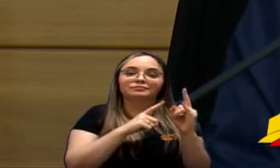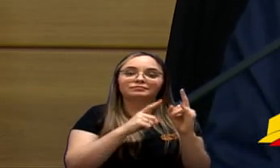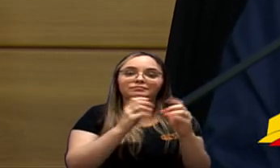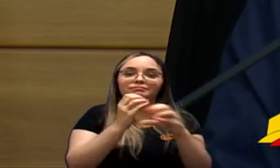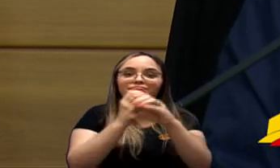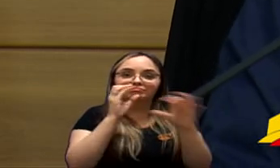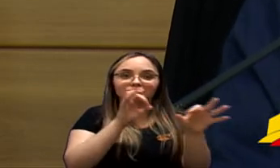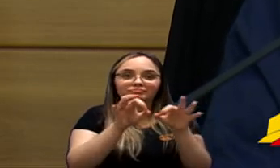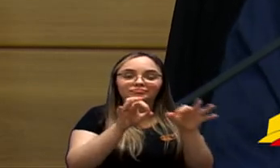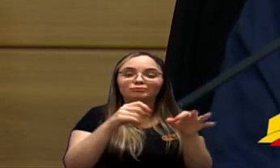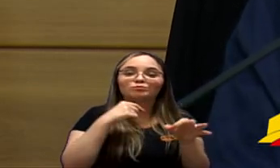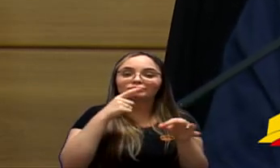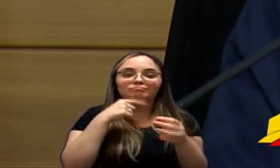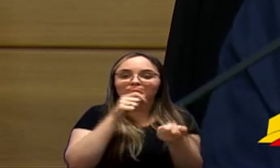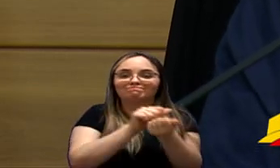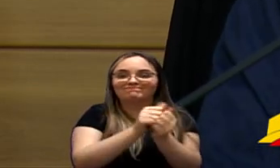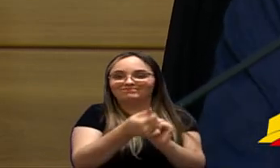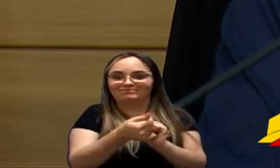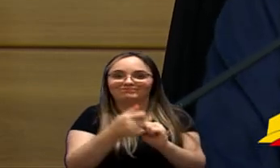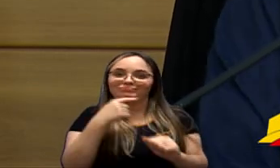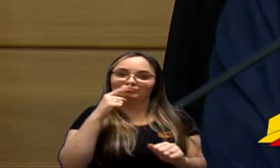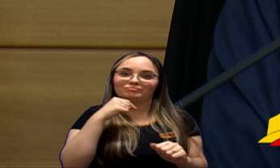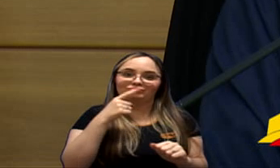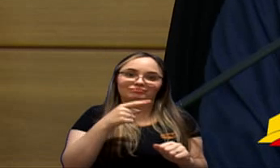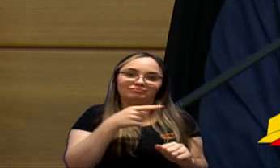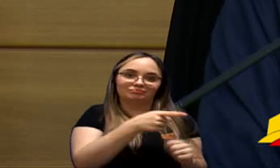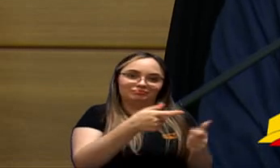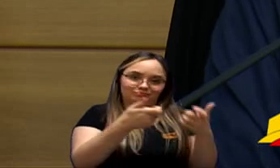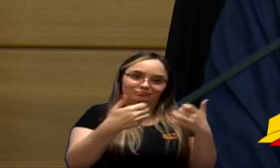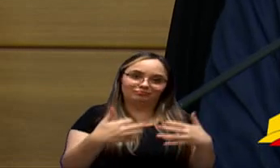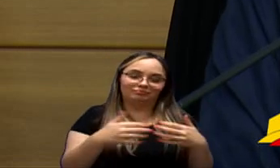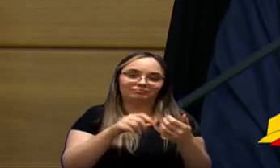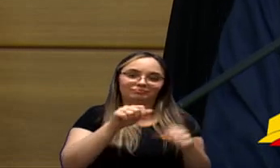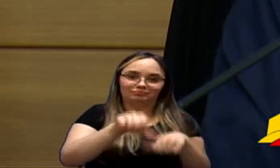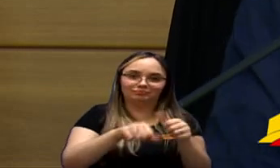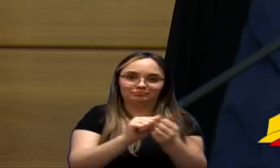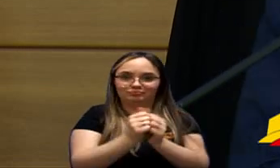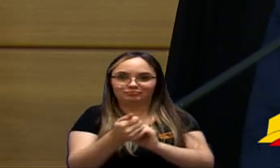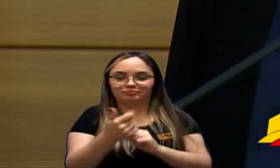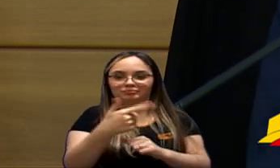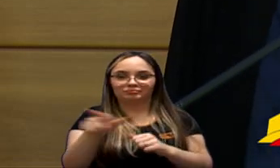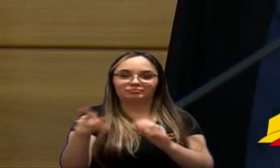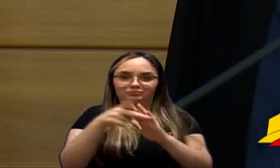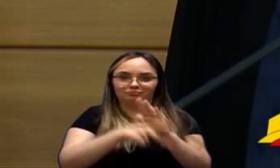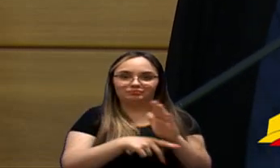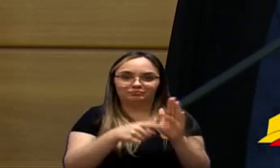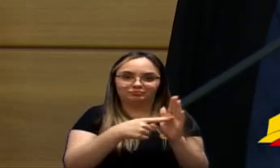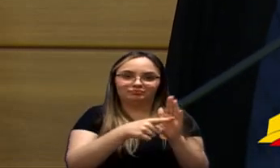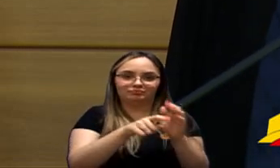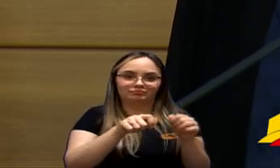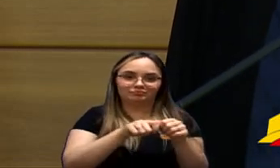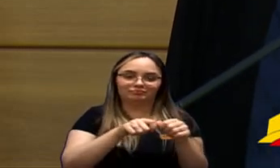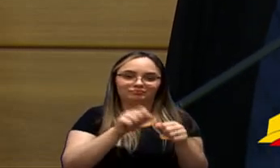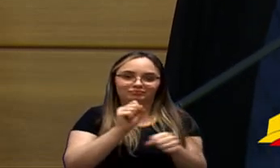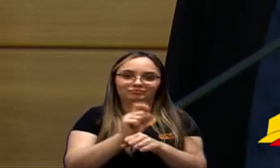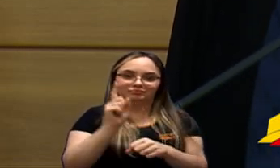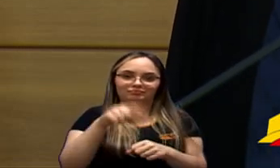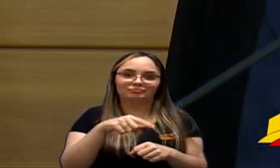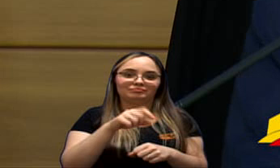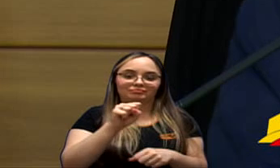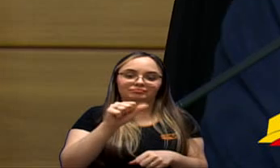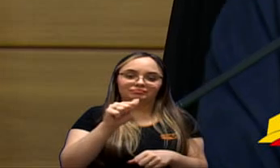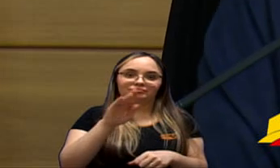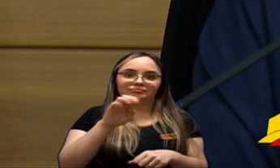dá para você adaptá-lo. O vereador mencionou aqui a adaptação de outro projeto que foi feito de descontinuidade, que é a Oficina do